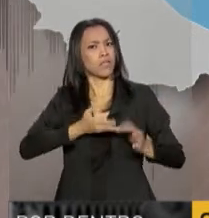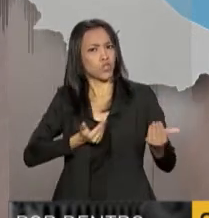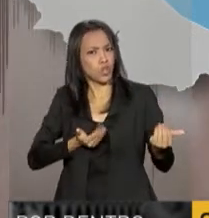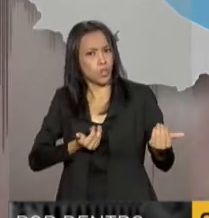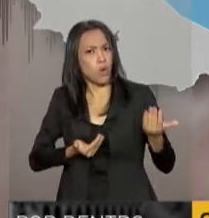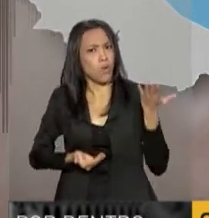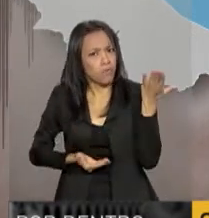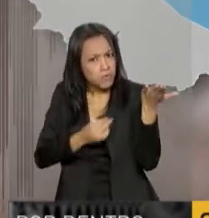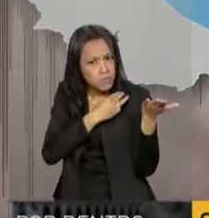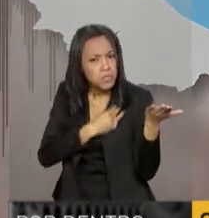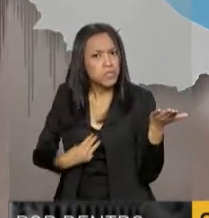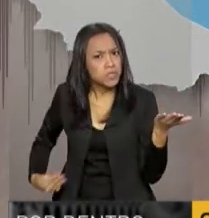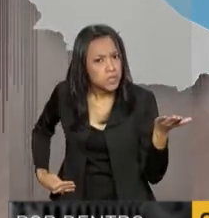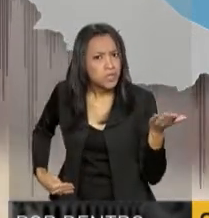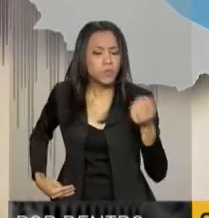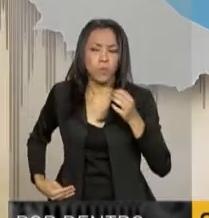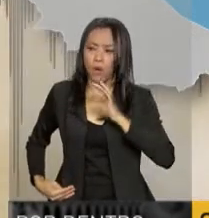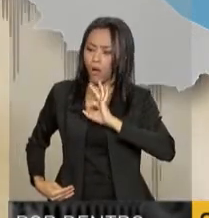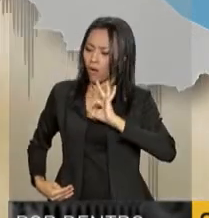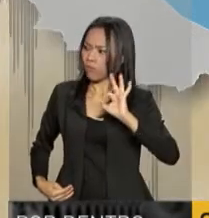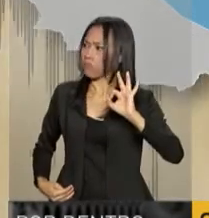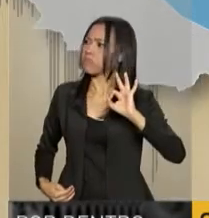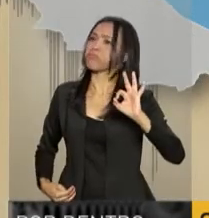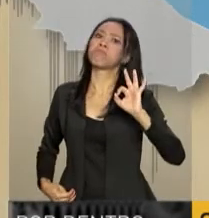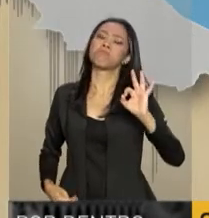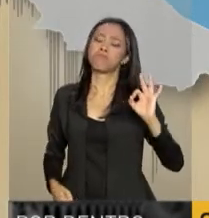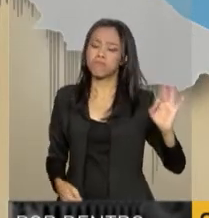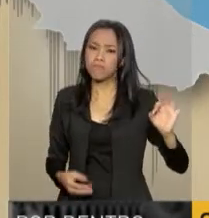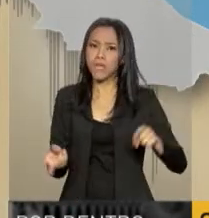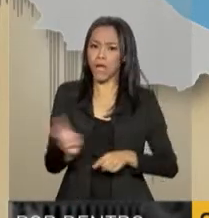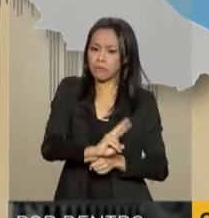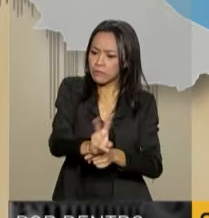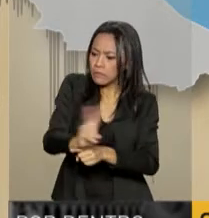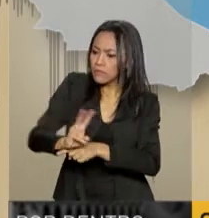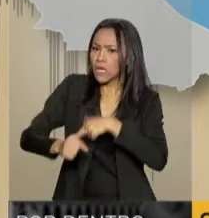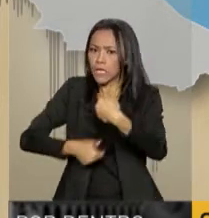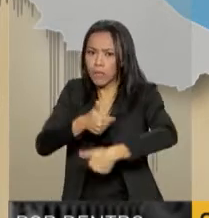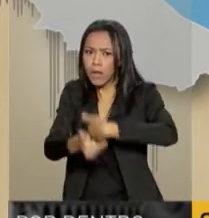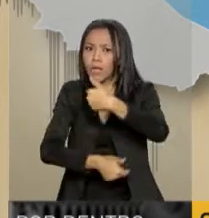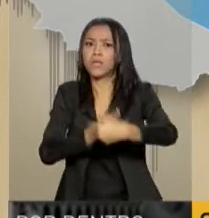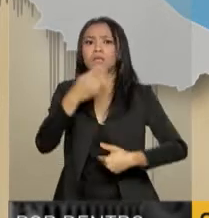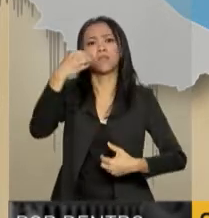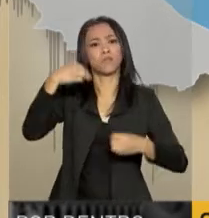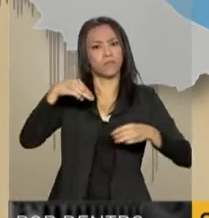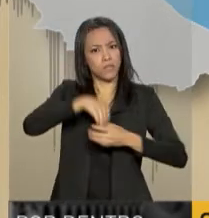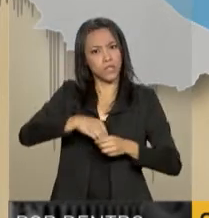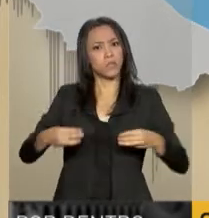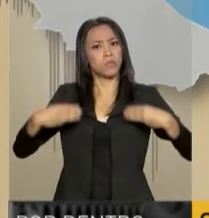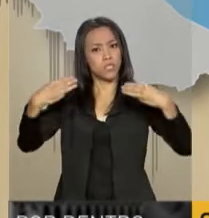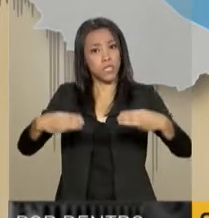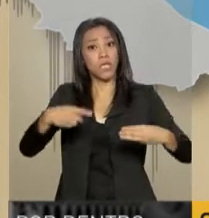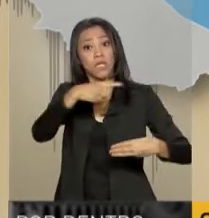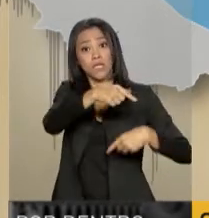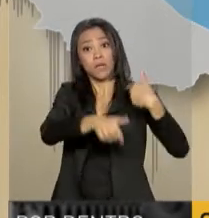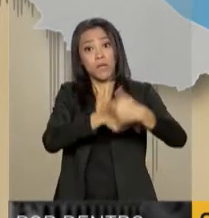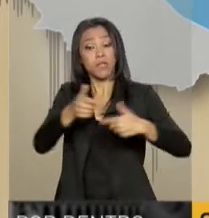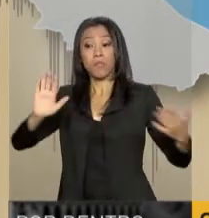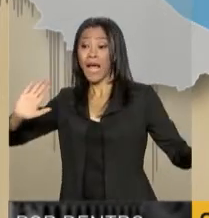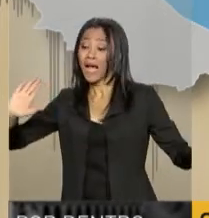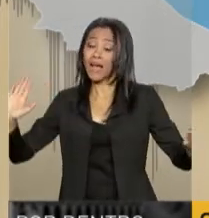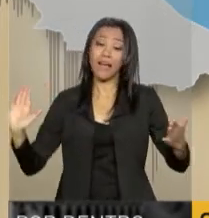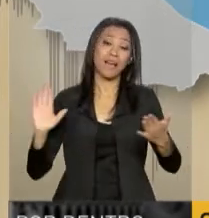ministro tomando conta da transparência e trabalhando para acabarmos com esse sistema de corrupção nós temos no